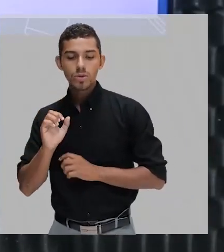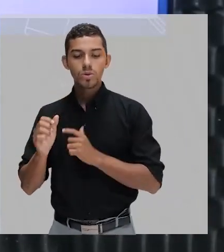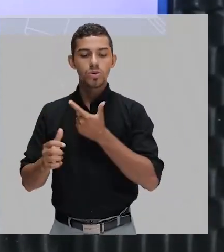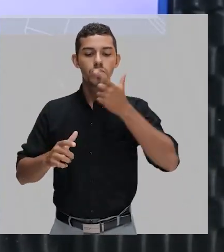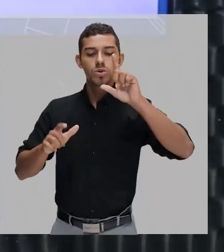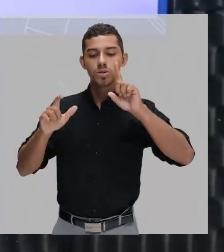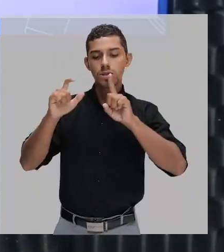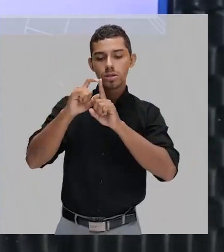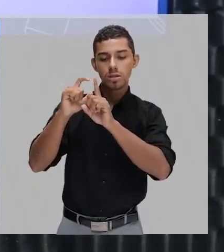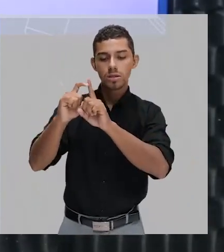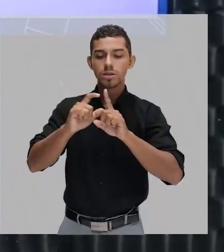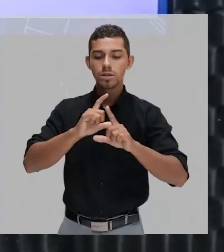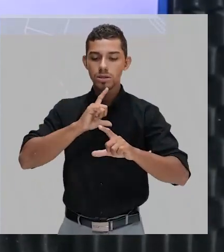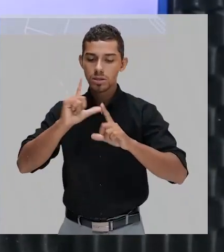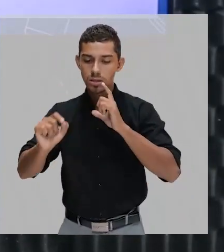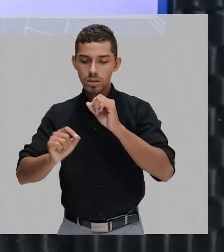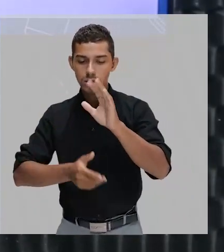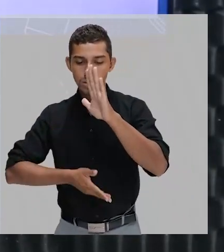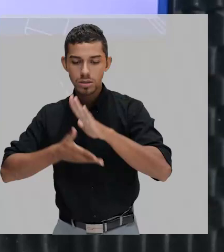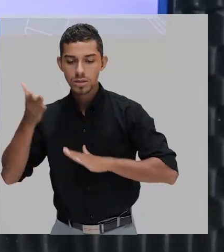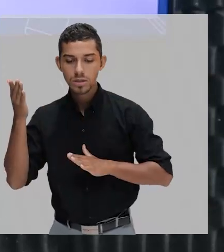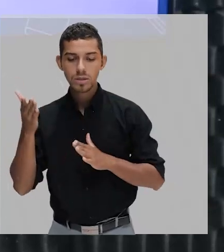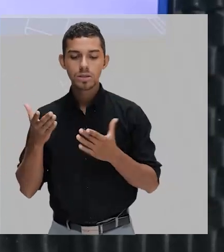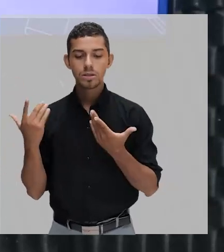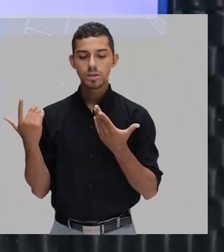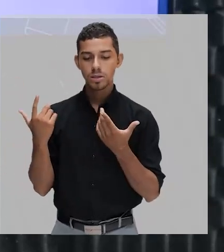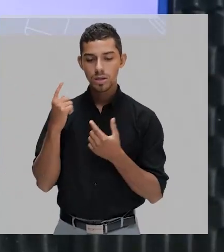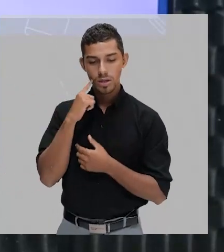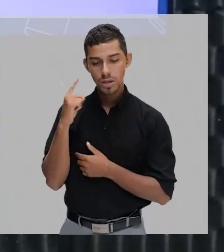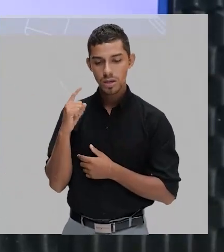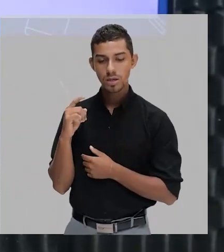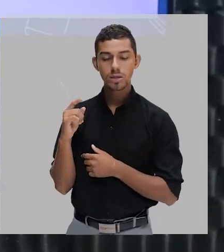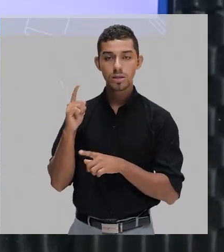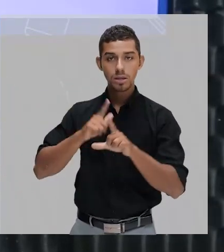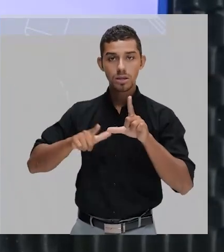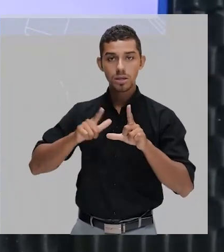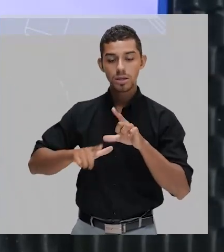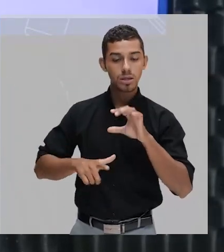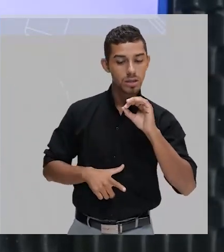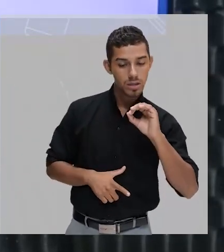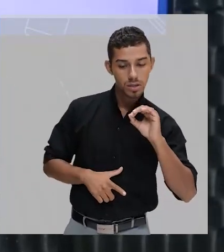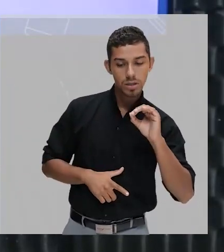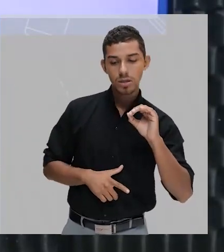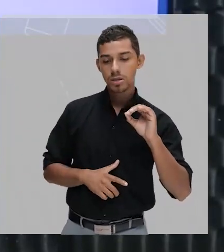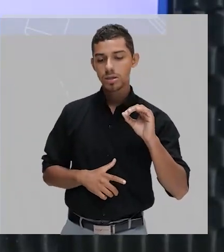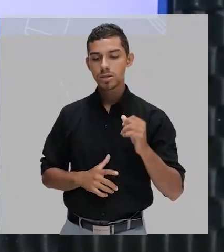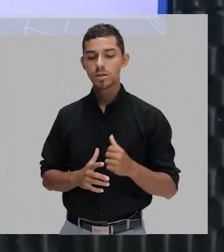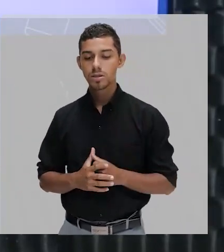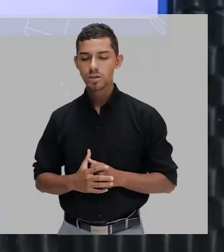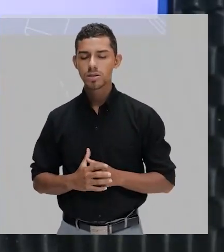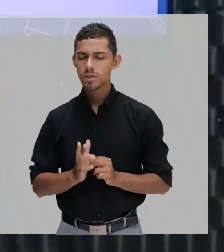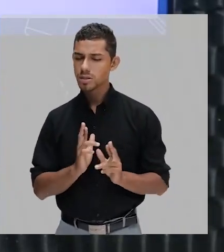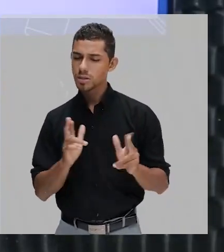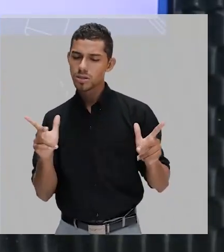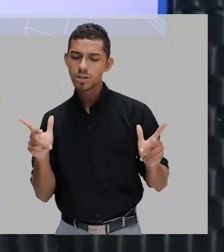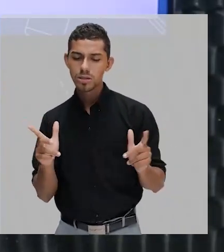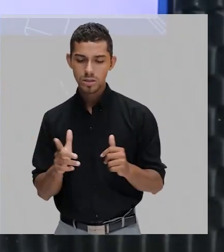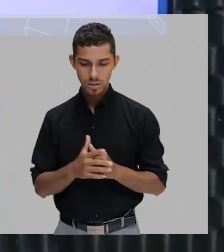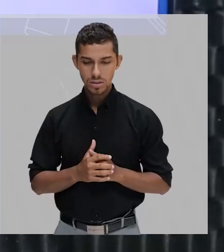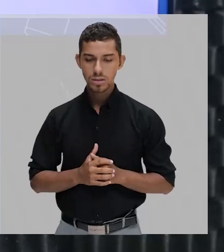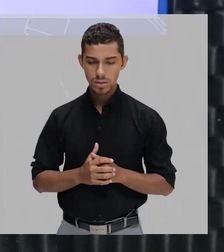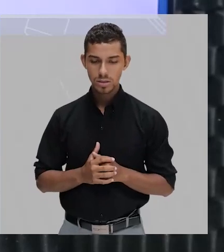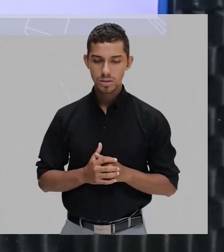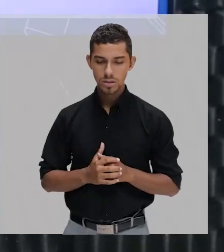outras palavras ali, fugiu, né? Ainda escrito com a letra O. Vocês conseguem perceber também a diferença entre a